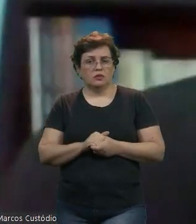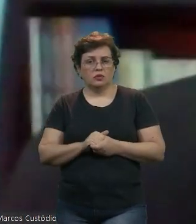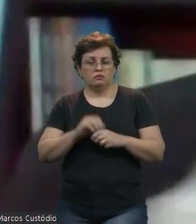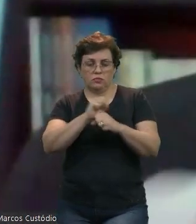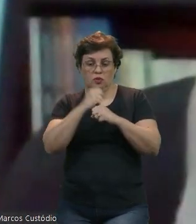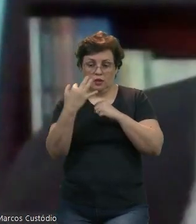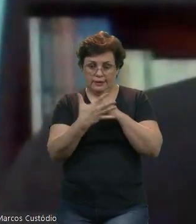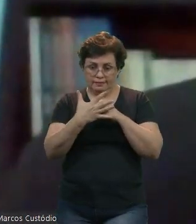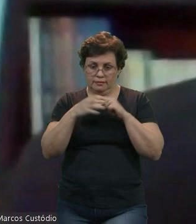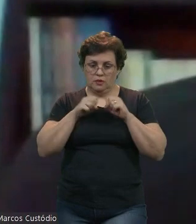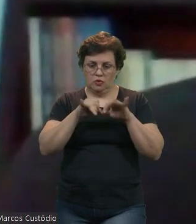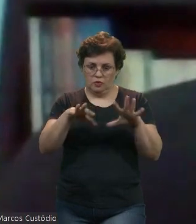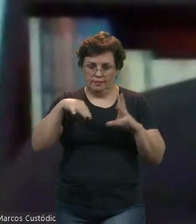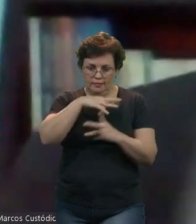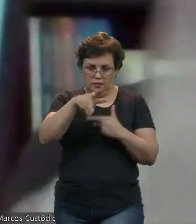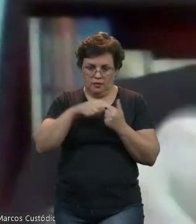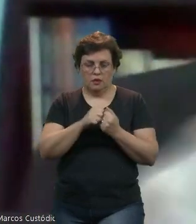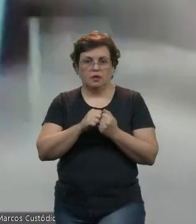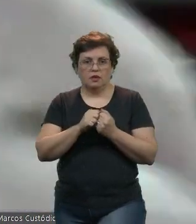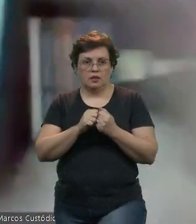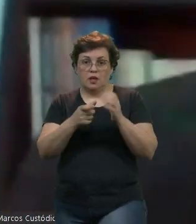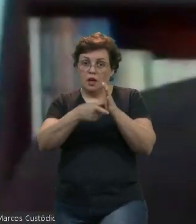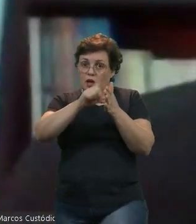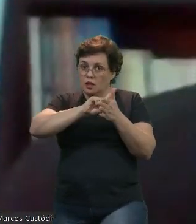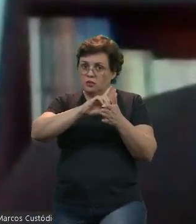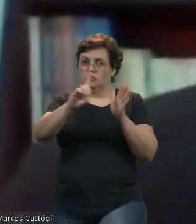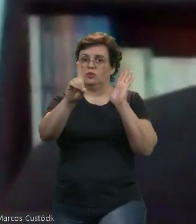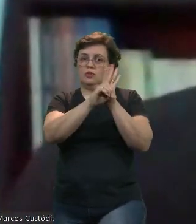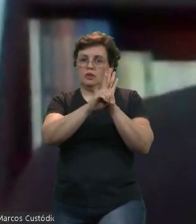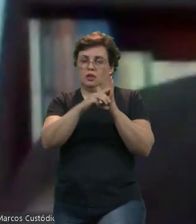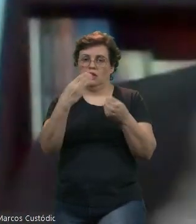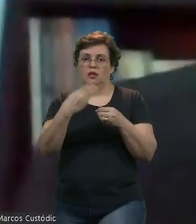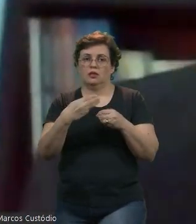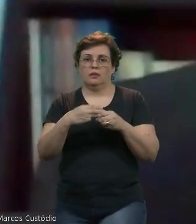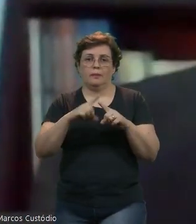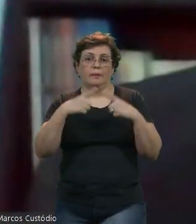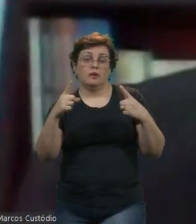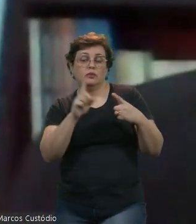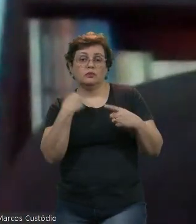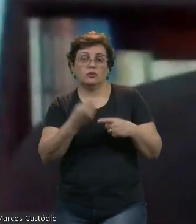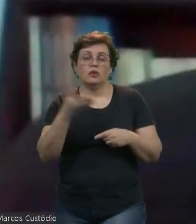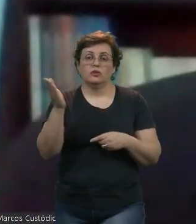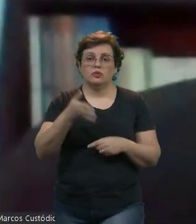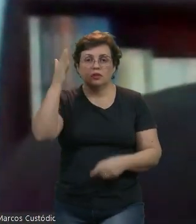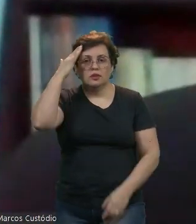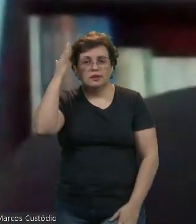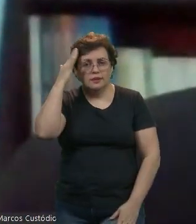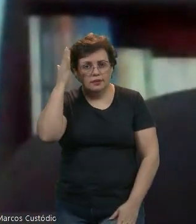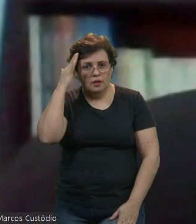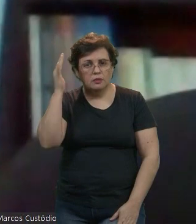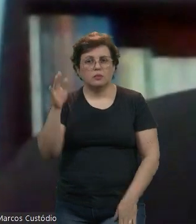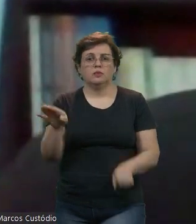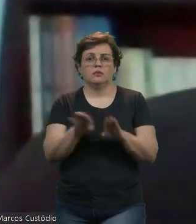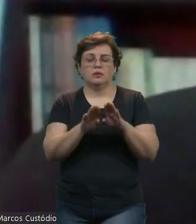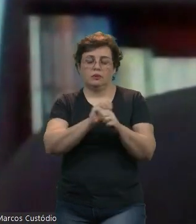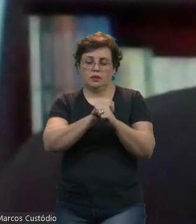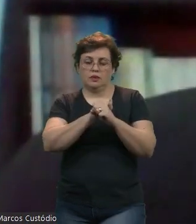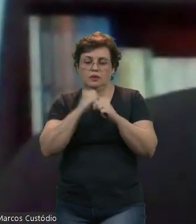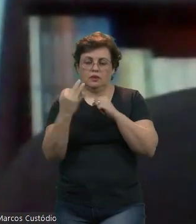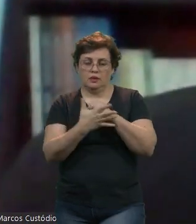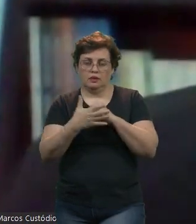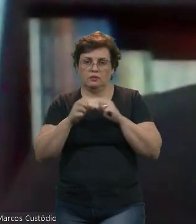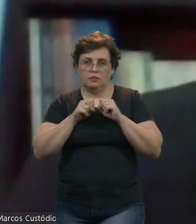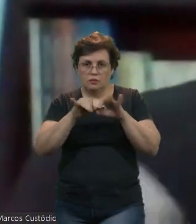pandemia conhecida, ainda que antes do decreto municipal, é certo, mas nós já conhecíamos também a pandemia,